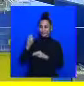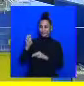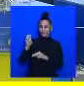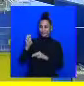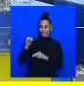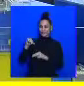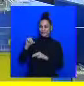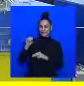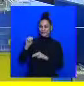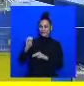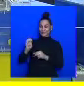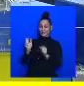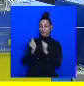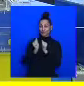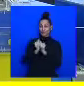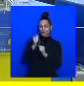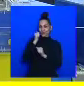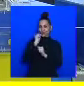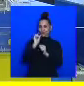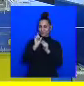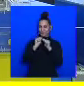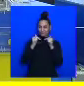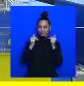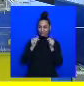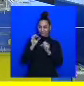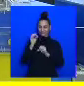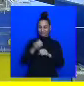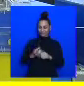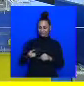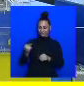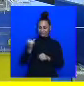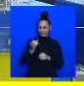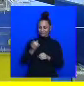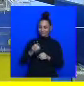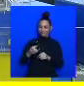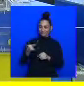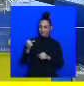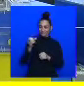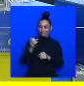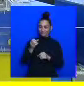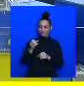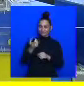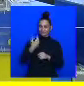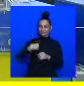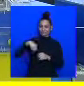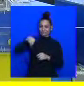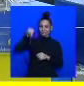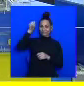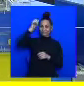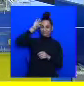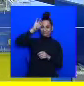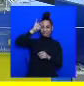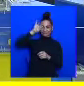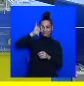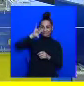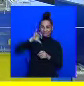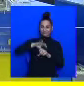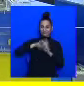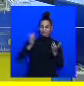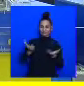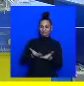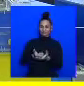nossa garota da sorte, vão recolher as dezenas sorteadas na Time Mania, recolocá-las no suporte em cima do Globo número